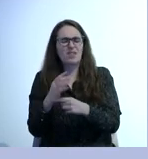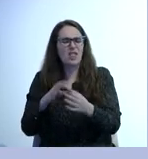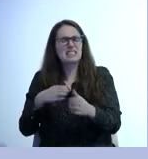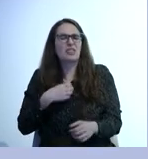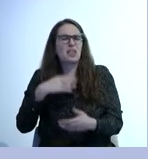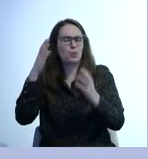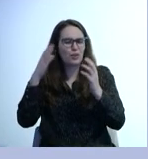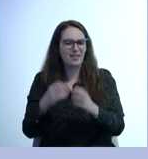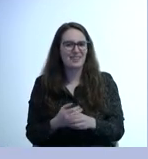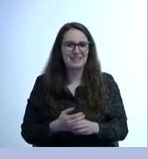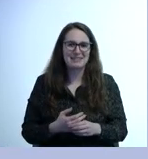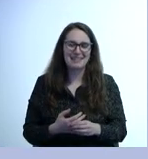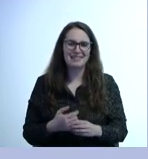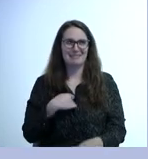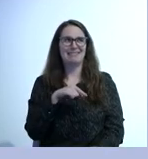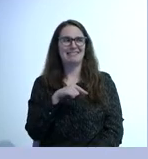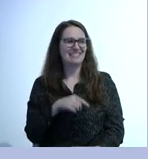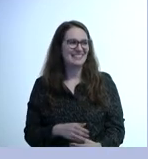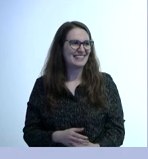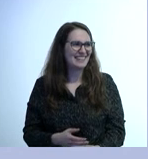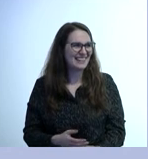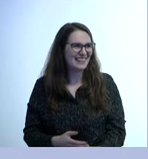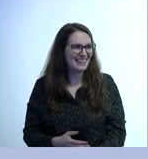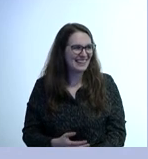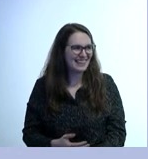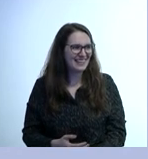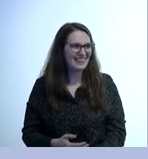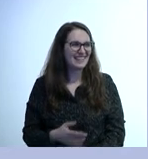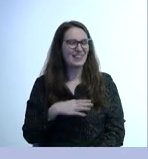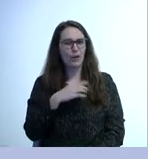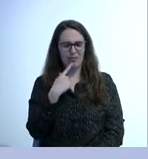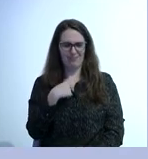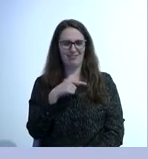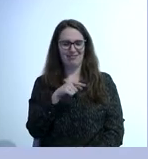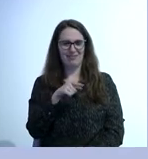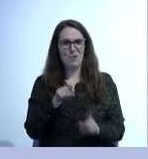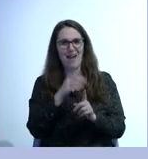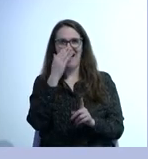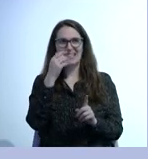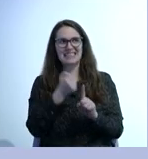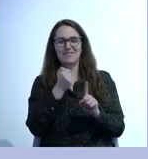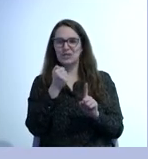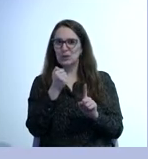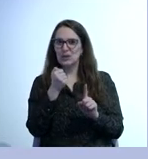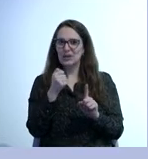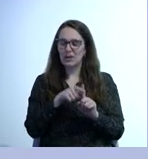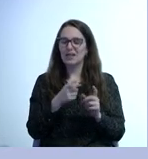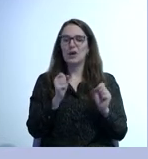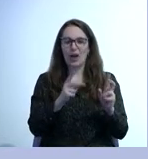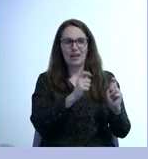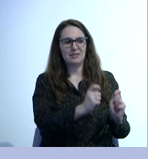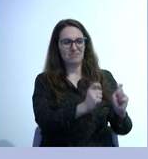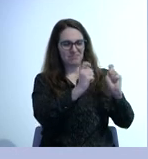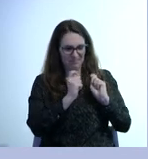Faça sentido. E eu considerei aquilo um desafio e quase uma missão que eu